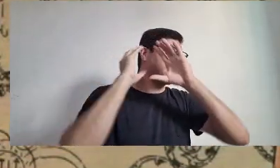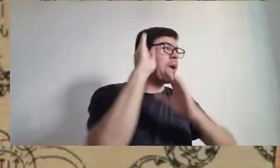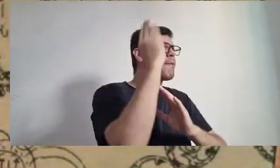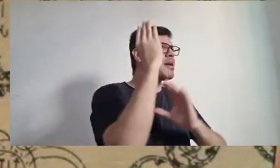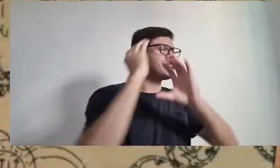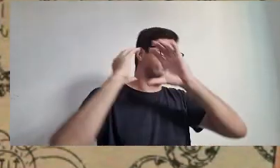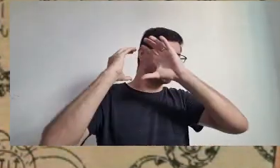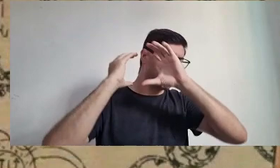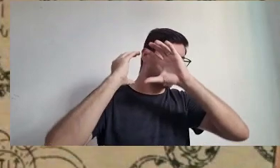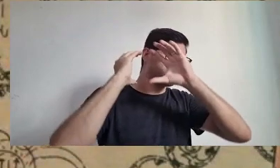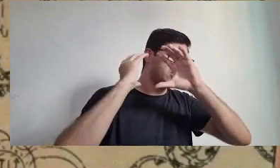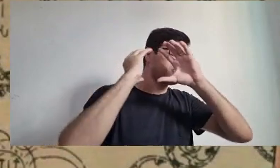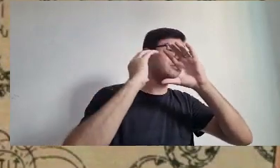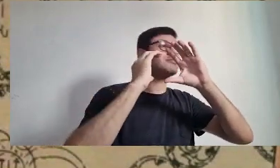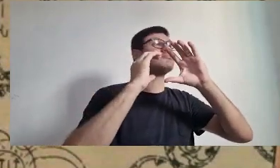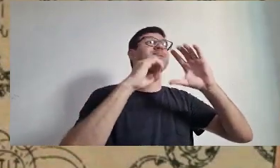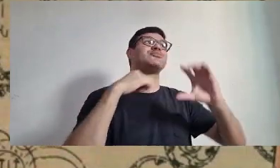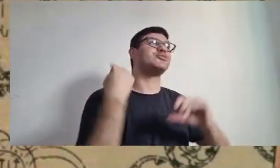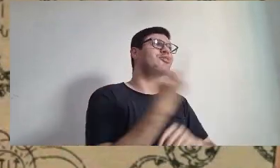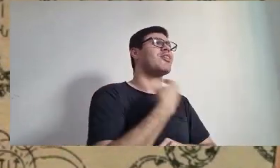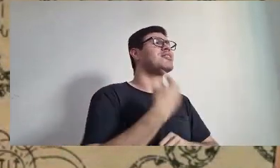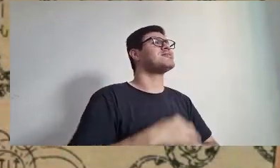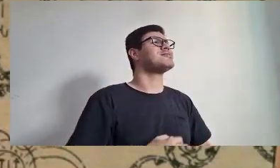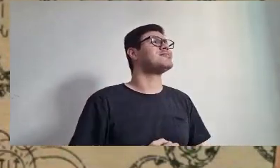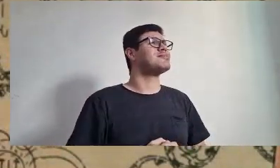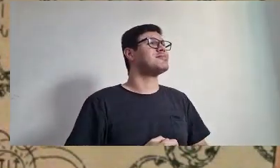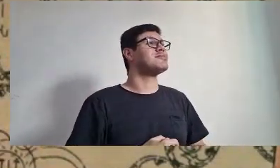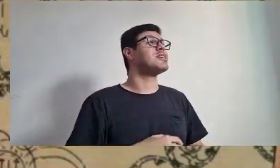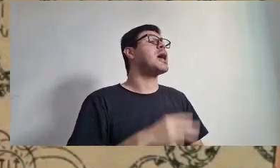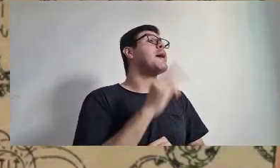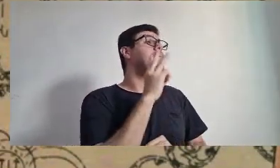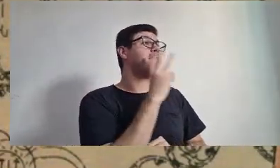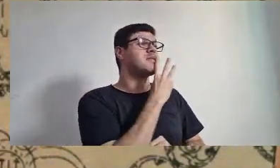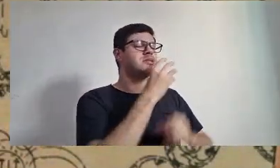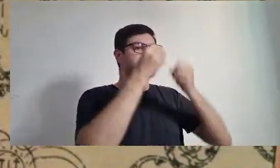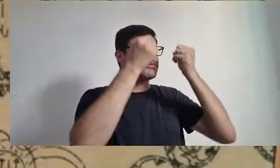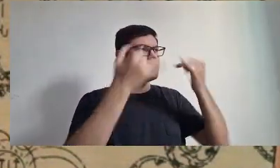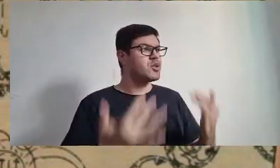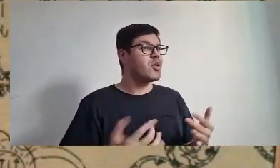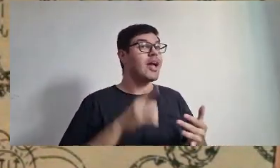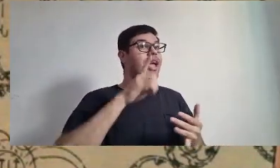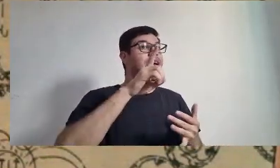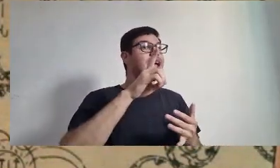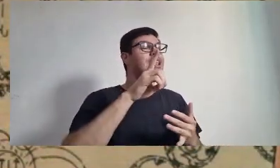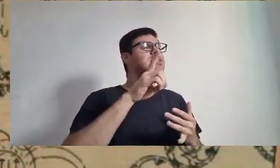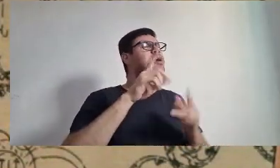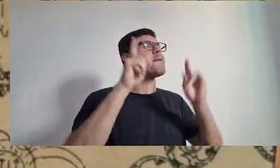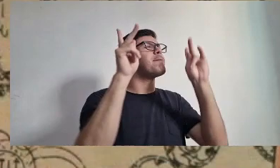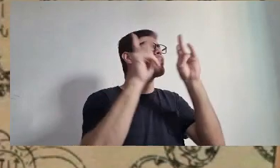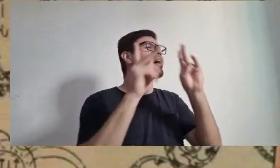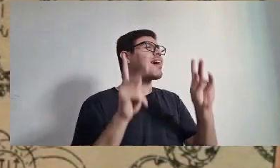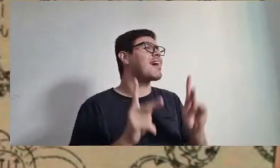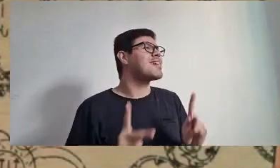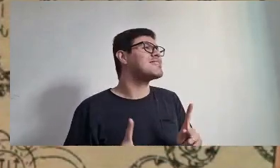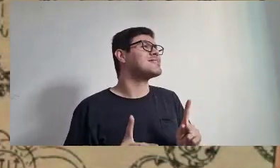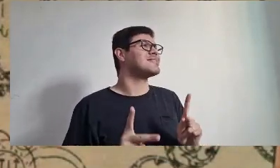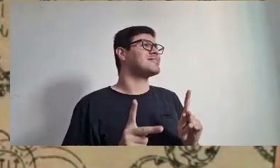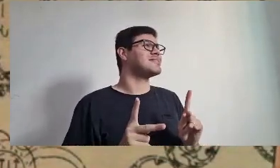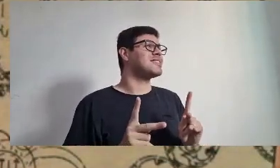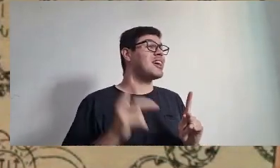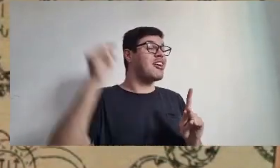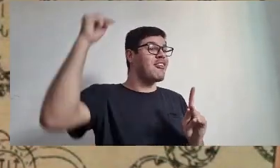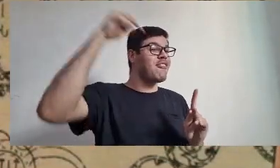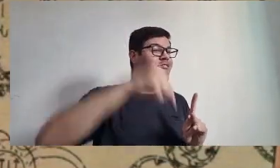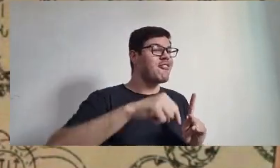Por nós. Muito e bem. São Mateus apresentou como rei, o rei de paz, o rei que há de vir, porque Jesus veio, morreu,